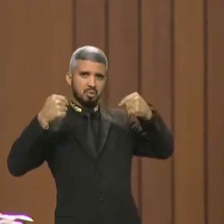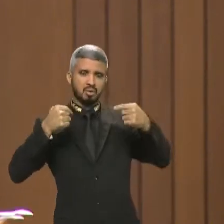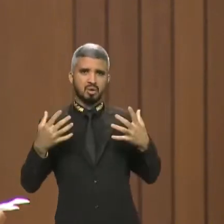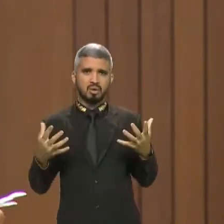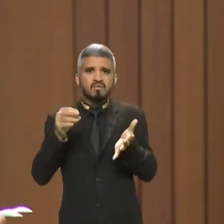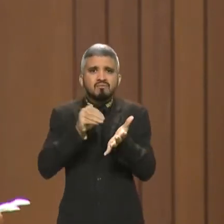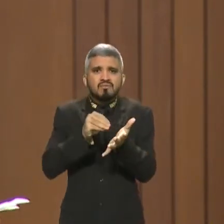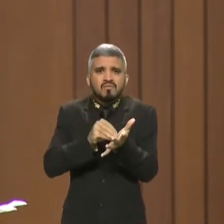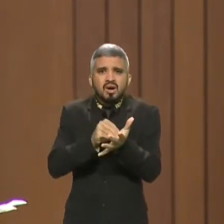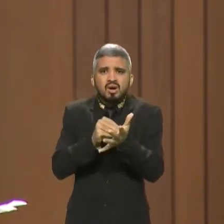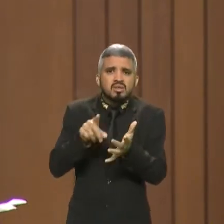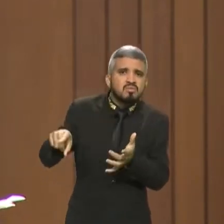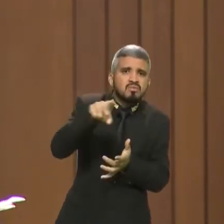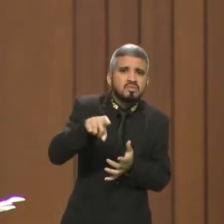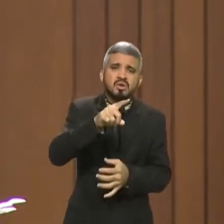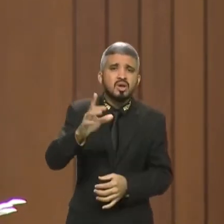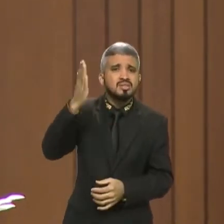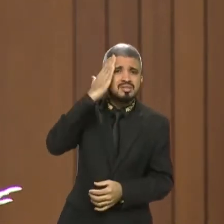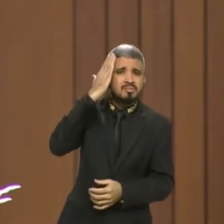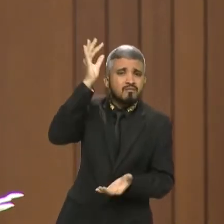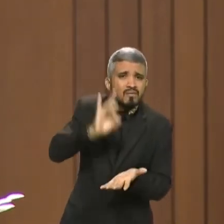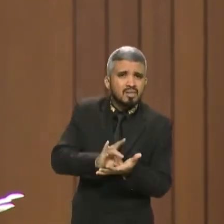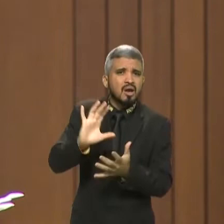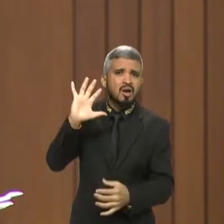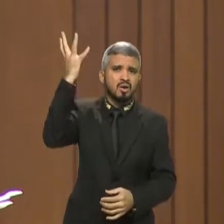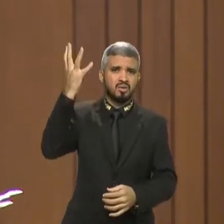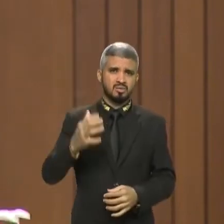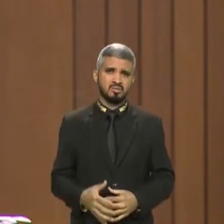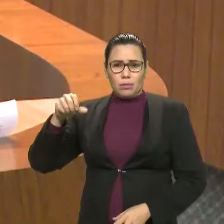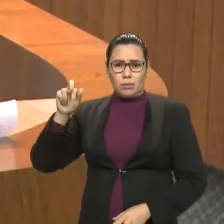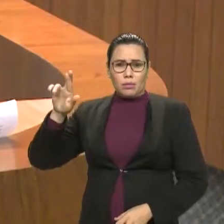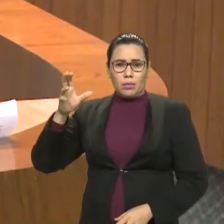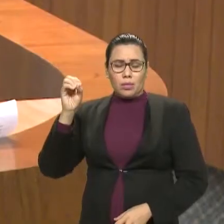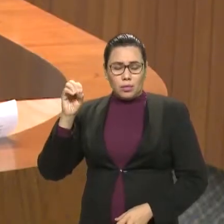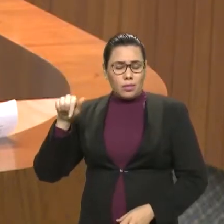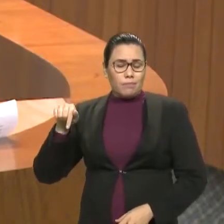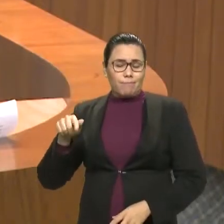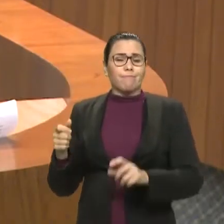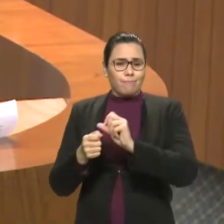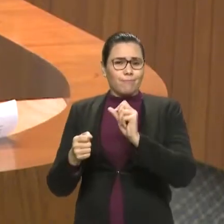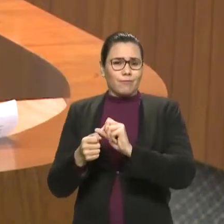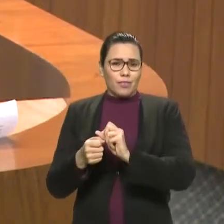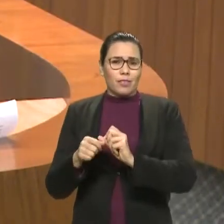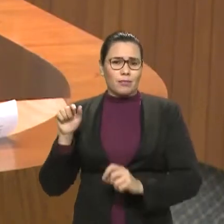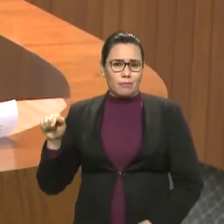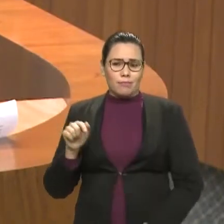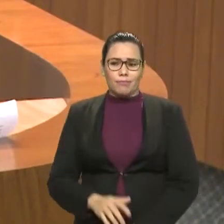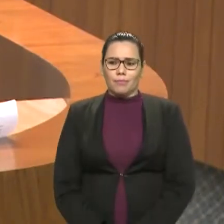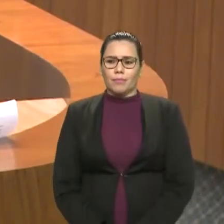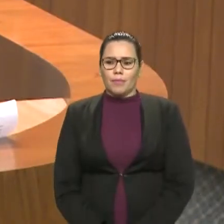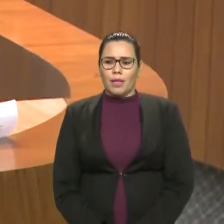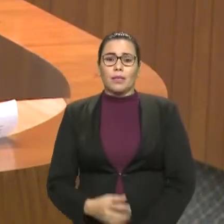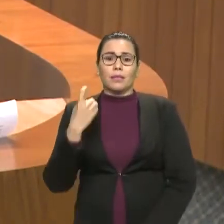denunciou suposta onda de ataques que tem sofrido como mulher e parlamentar o deputado Vinícius louro falou